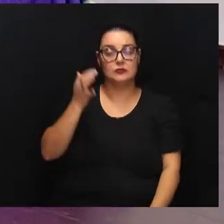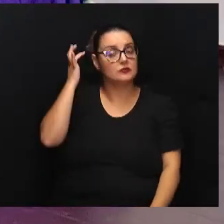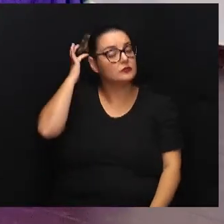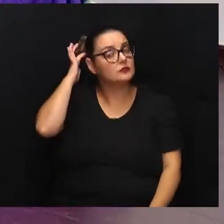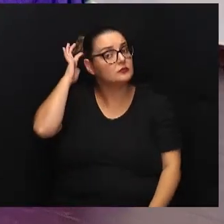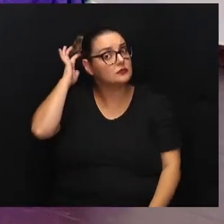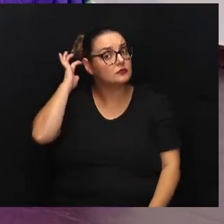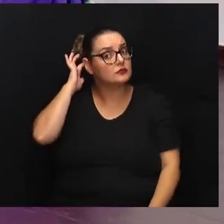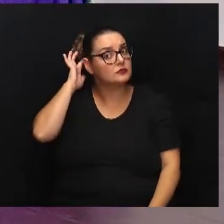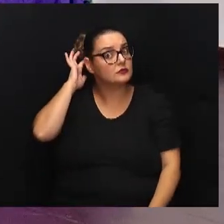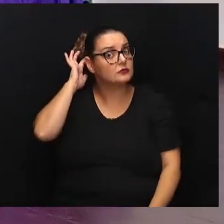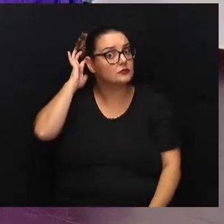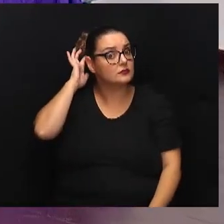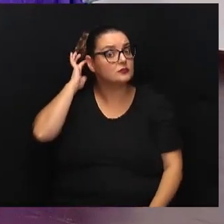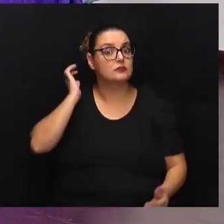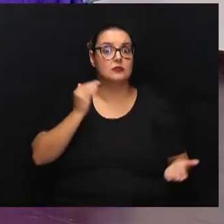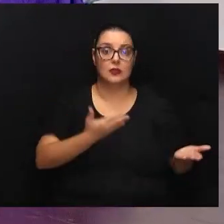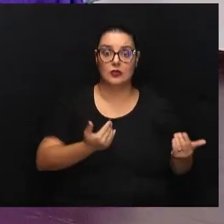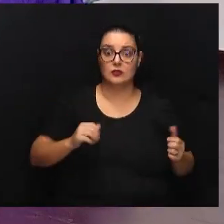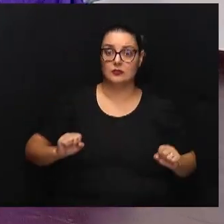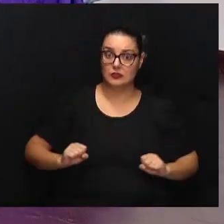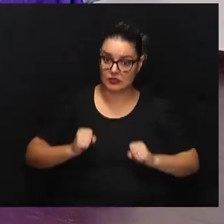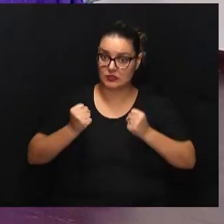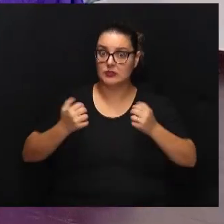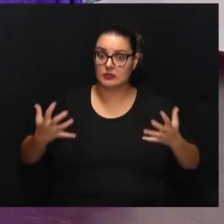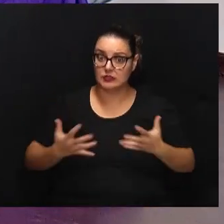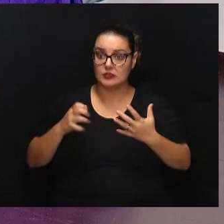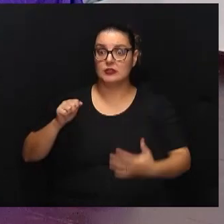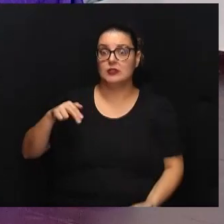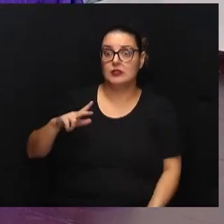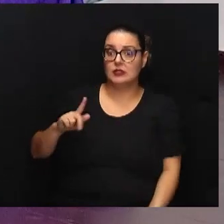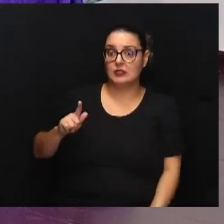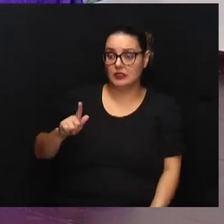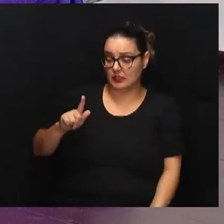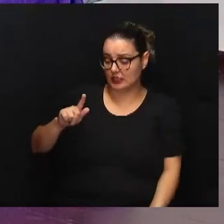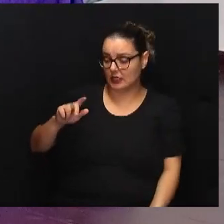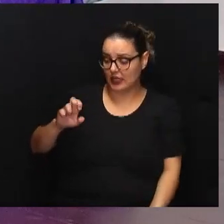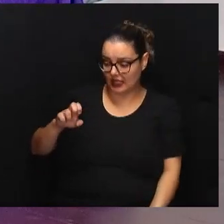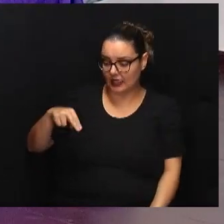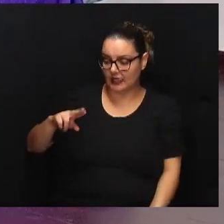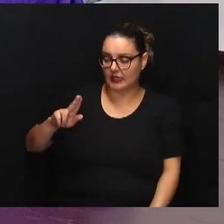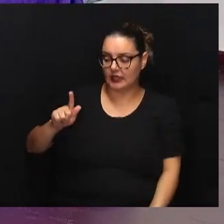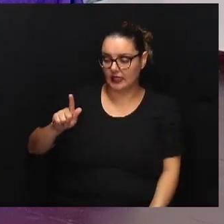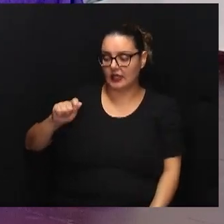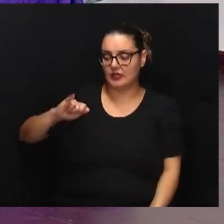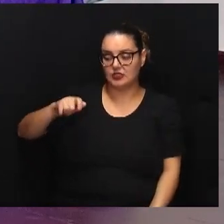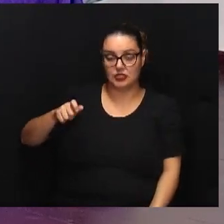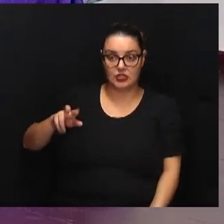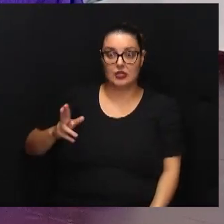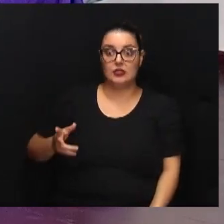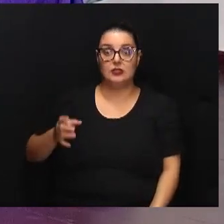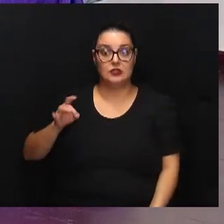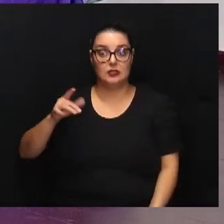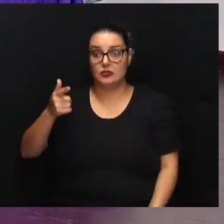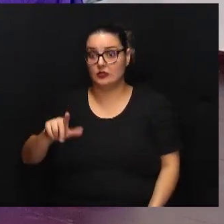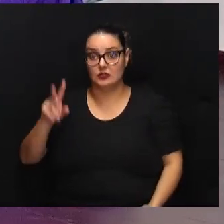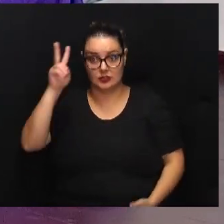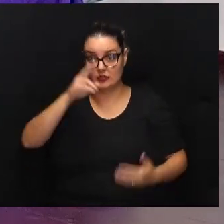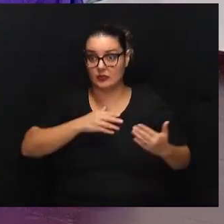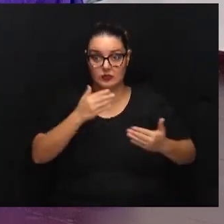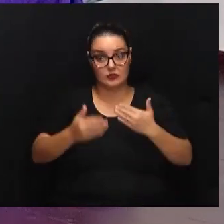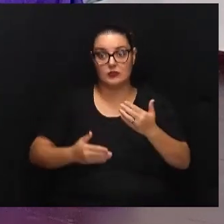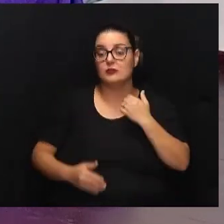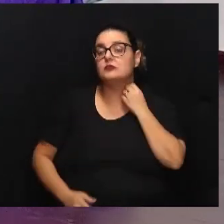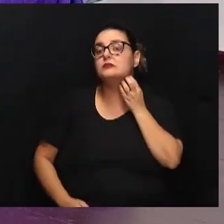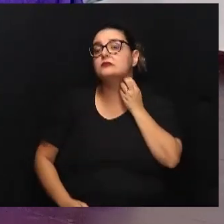eles precisam participar, porque se a gente só vai dar continuidade nessa história se as pessoas que estão chegando literalmente